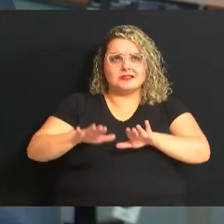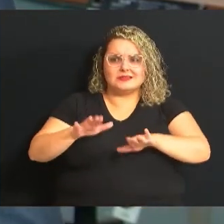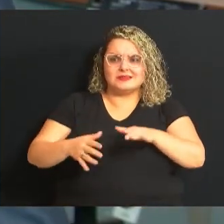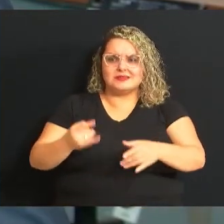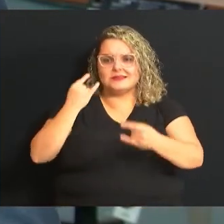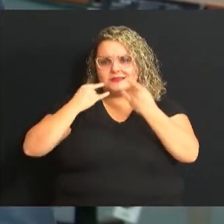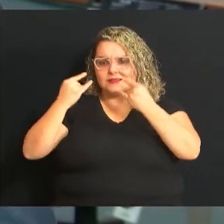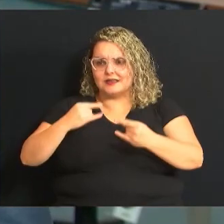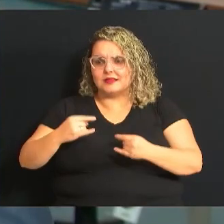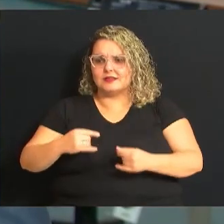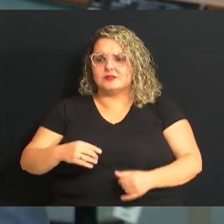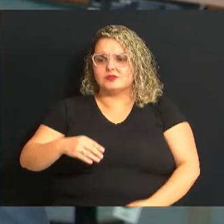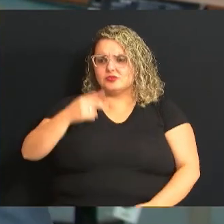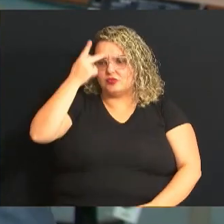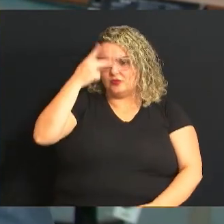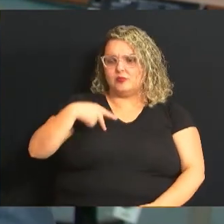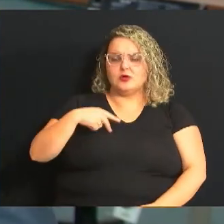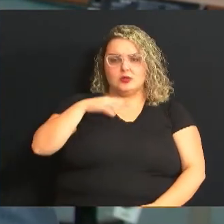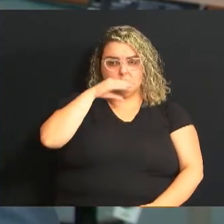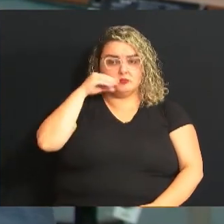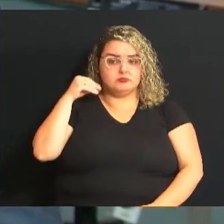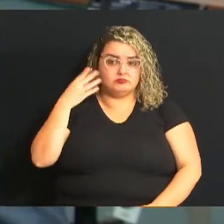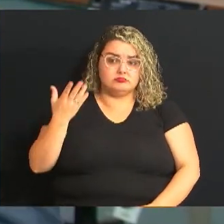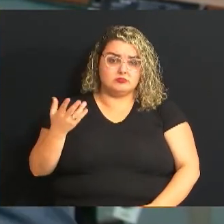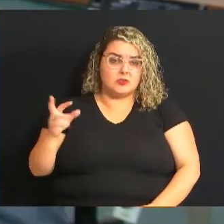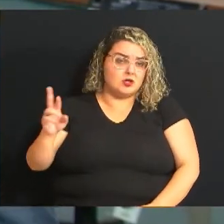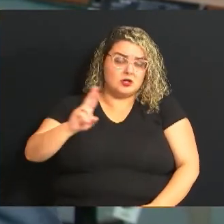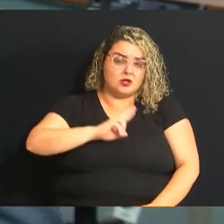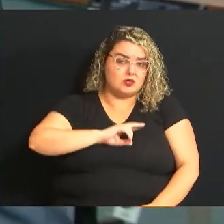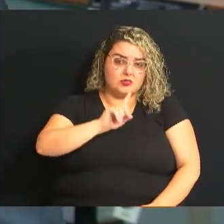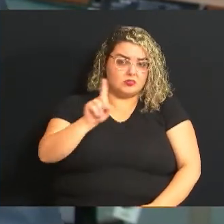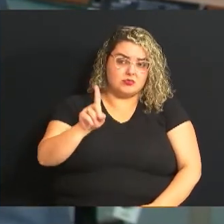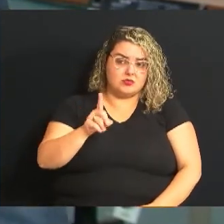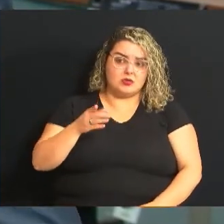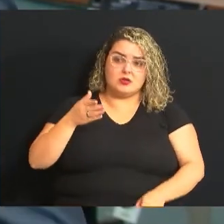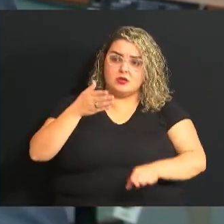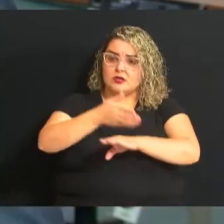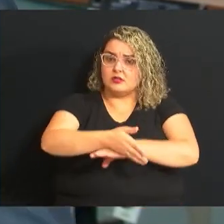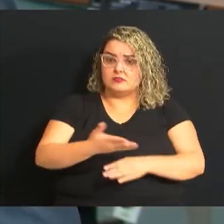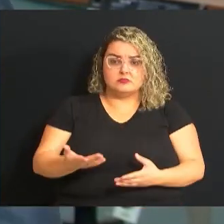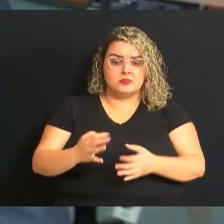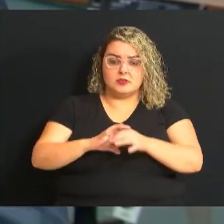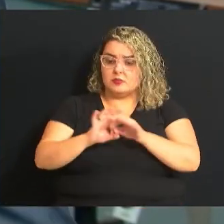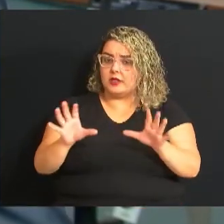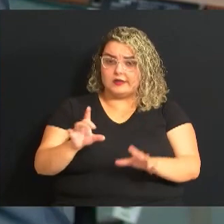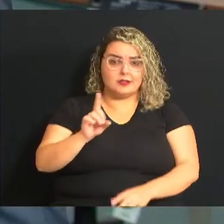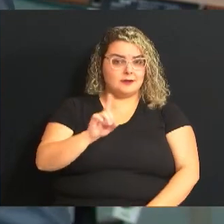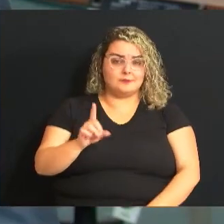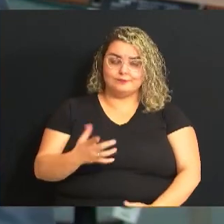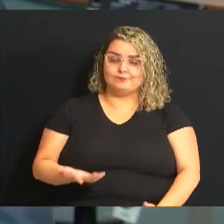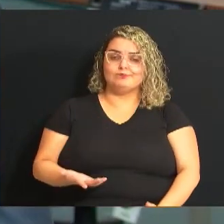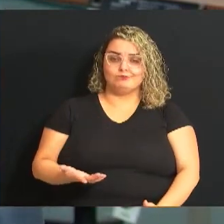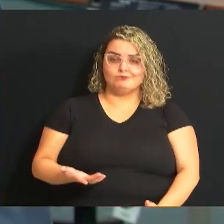Campinas, o vereador Major Jaime, ao ficar sabendo de uma ocorrência, solicitou informações à